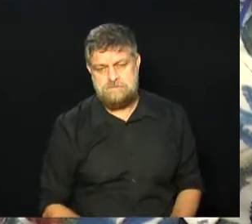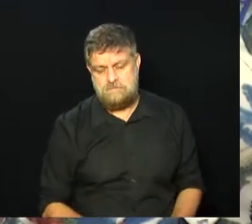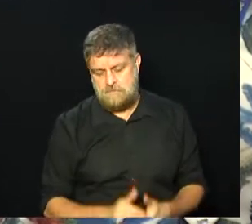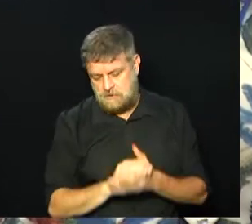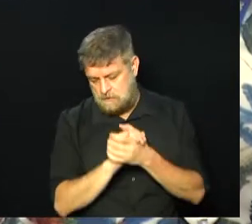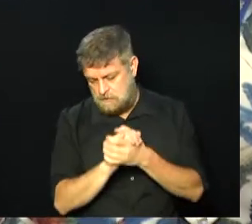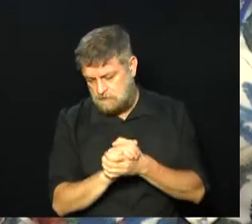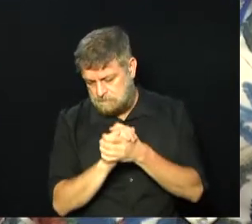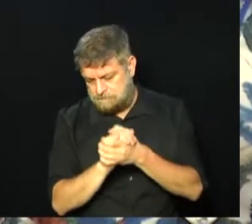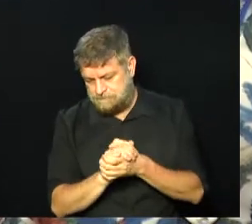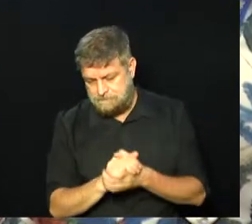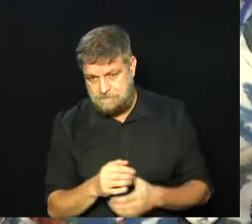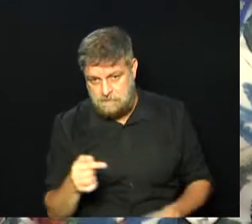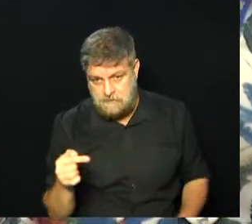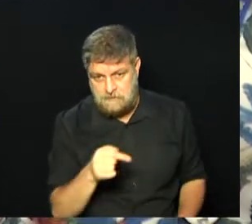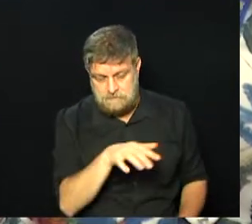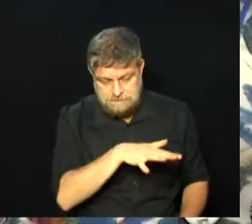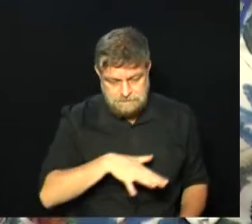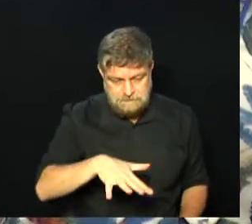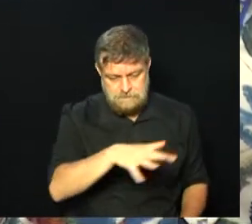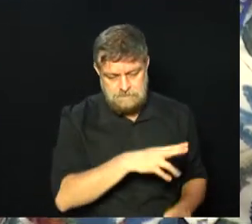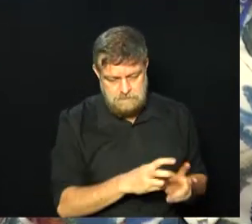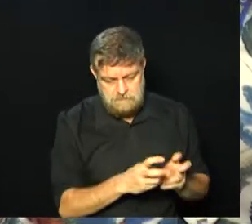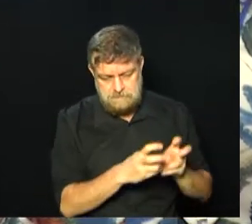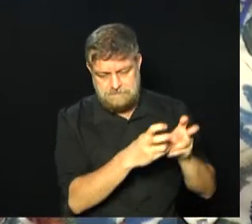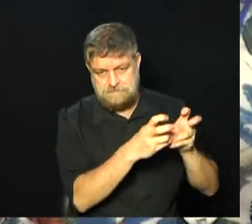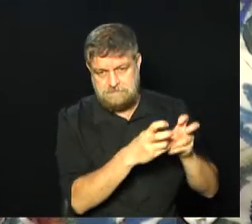para você pelo